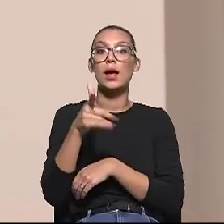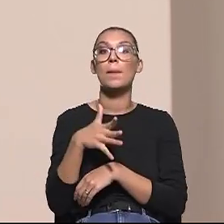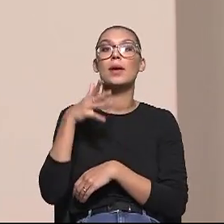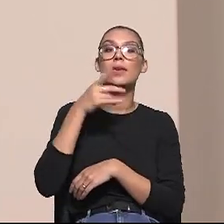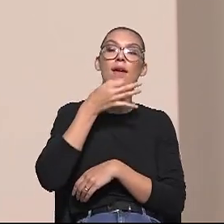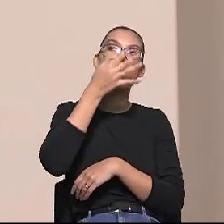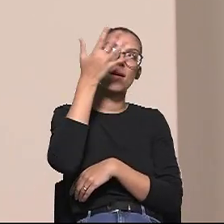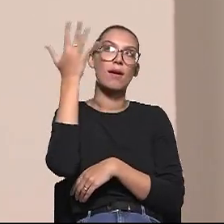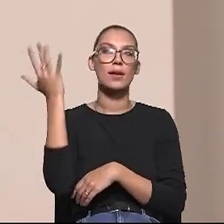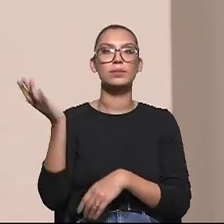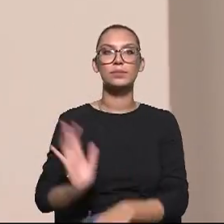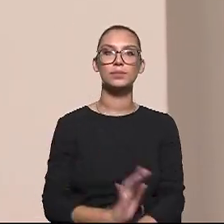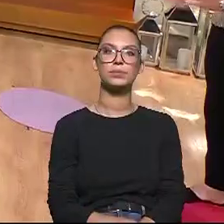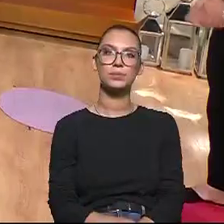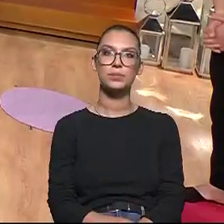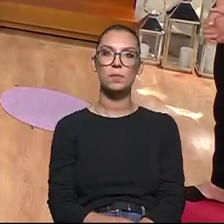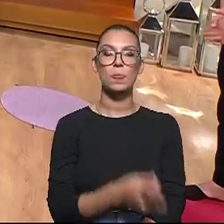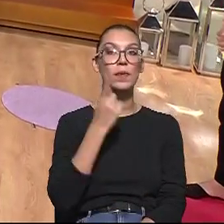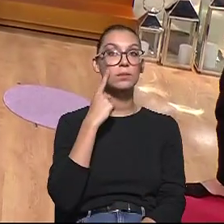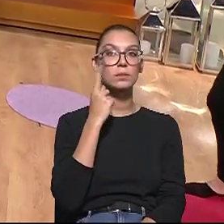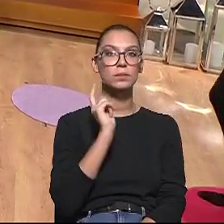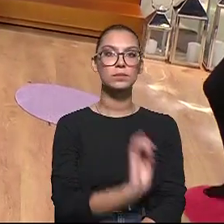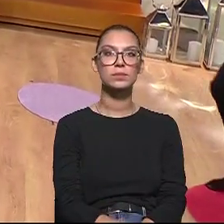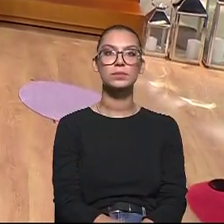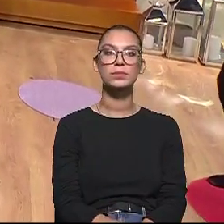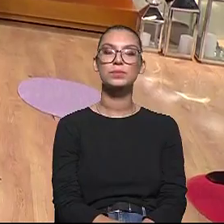de manhã. Vamos ver!